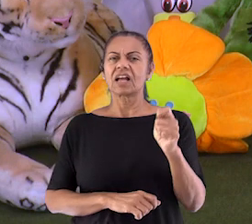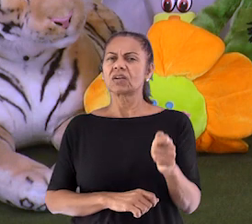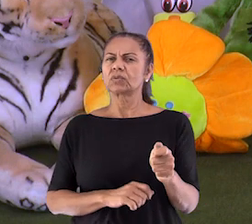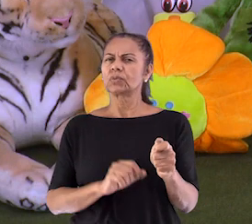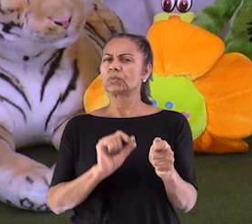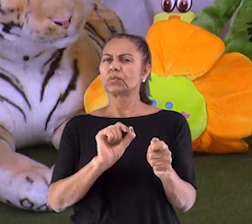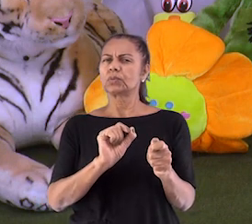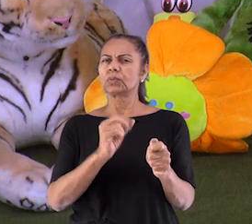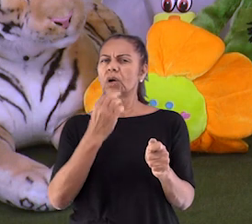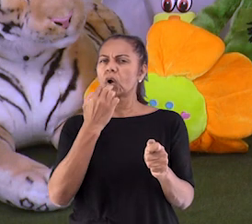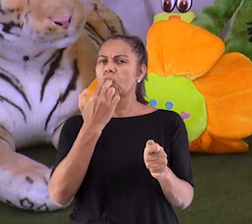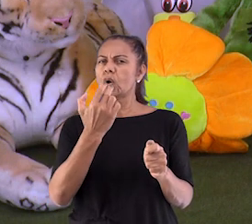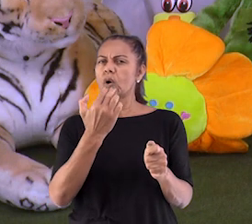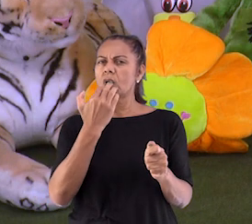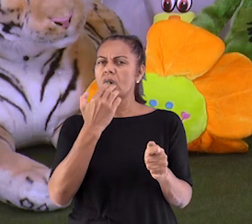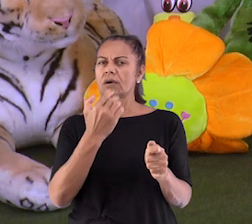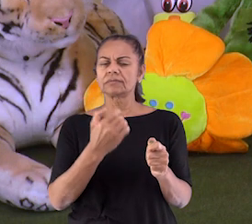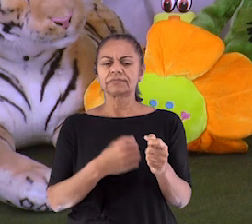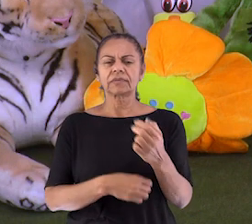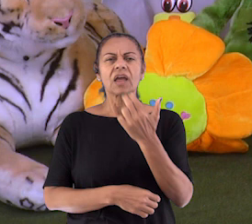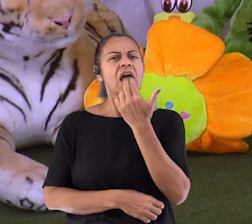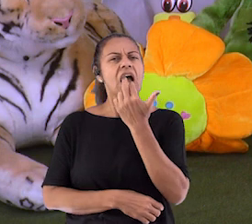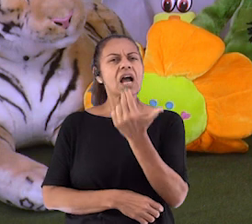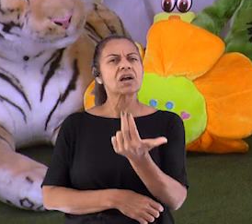da cor